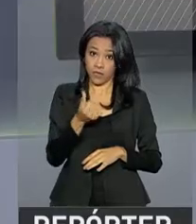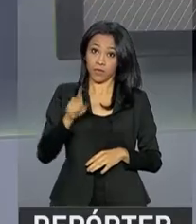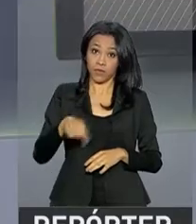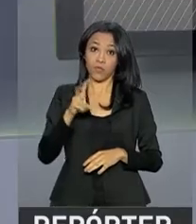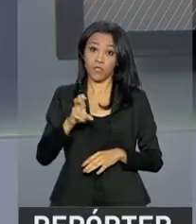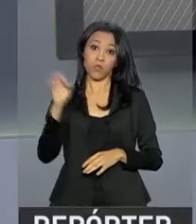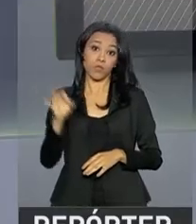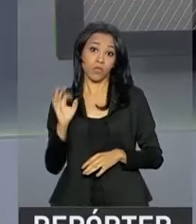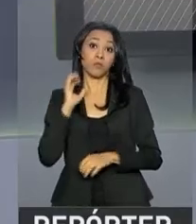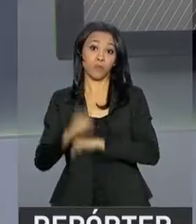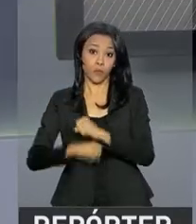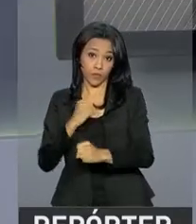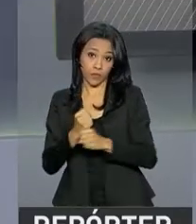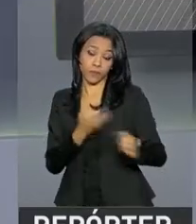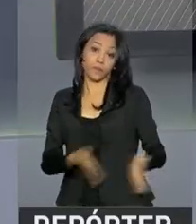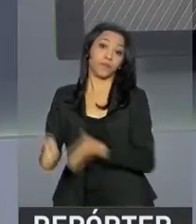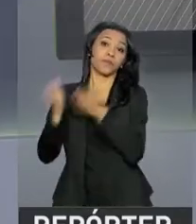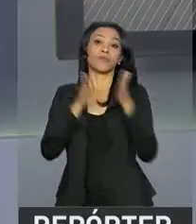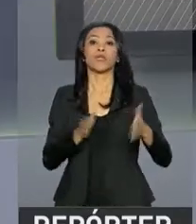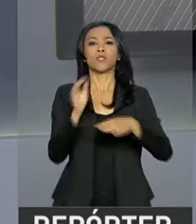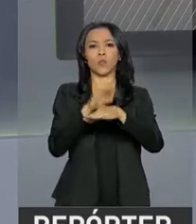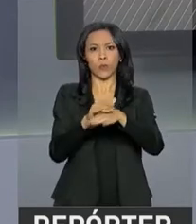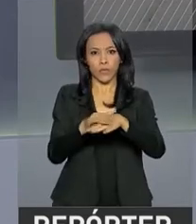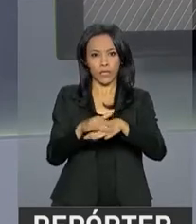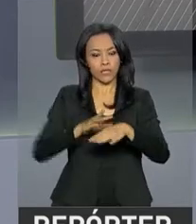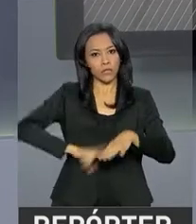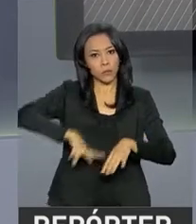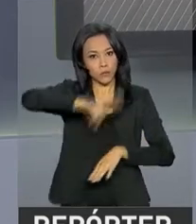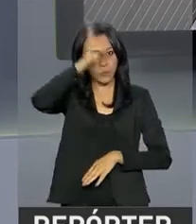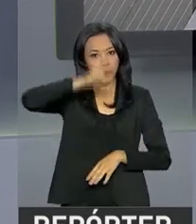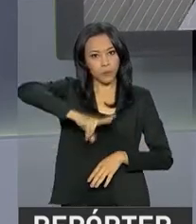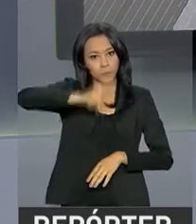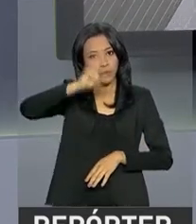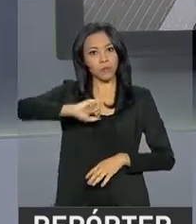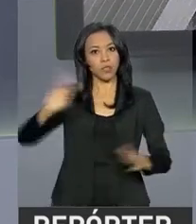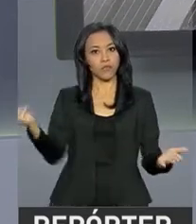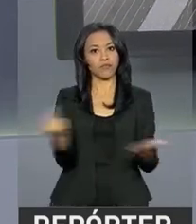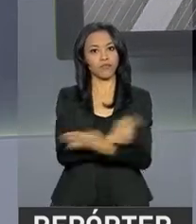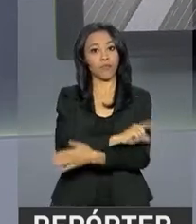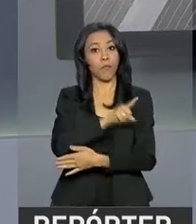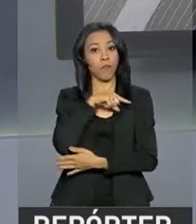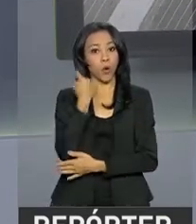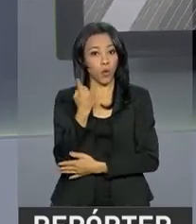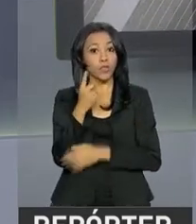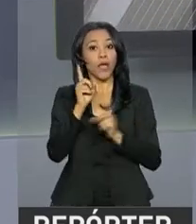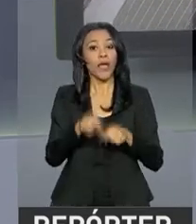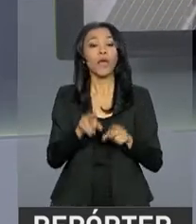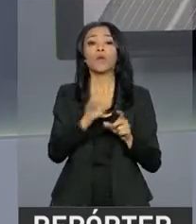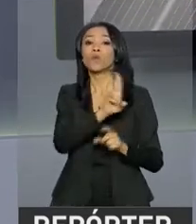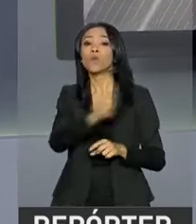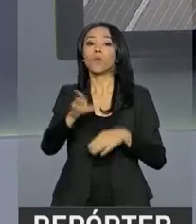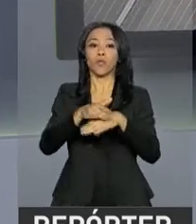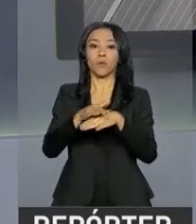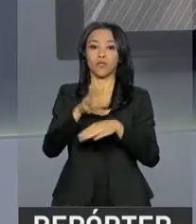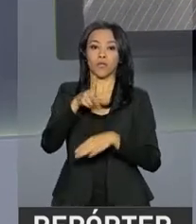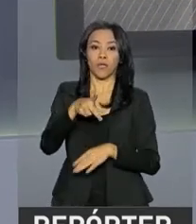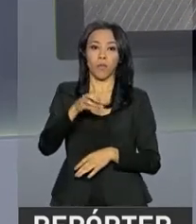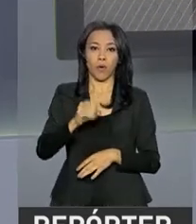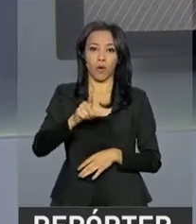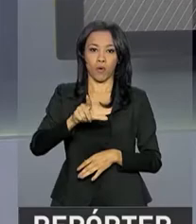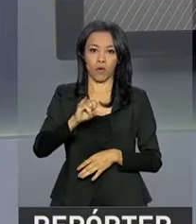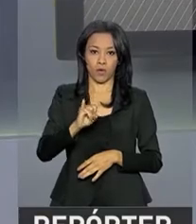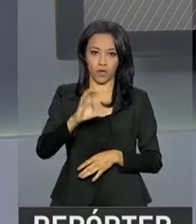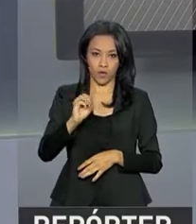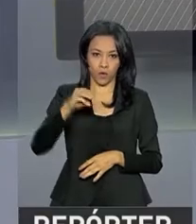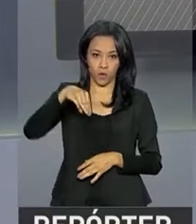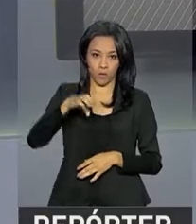uma doença grave contagiosa que pode até levar à morte estamos falando da poliomielite o brasil não